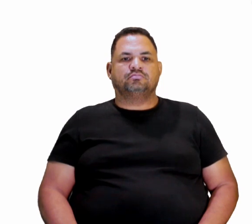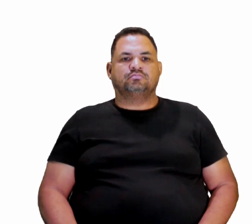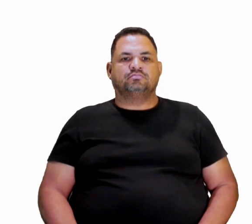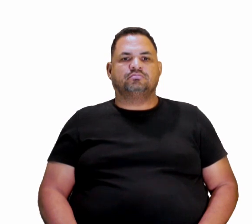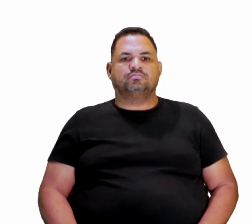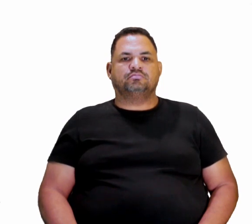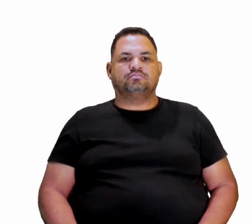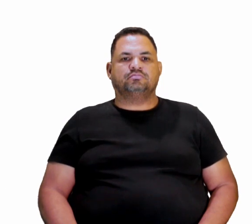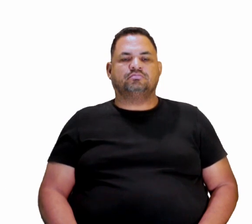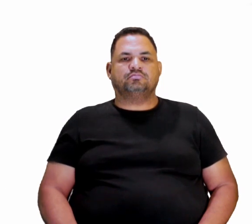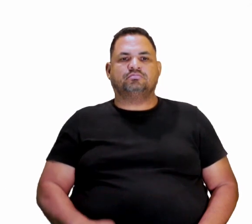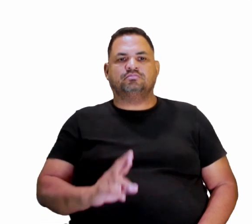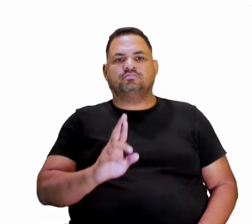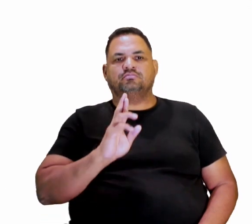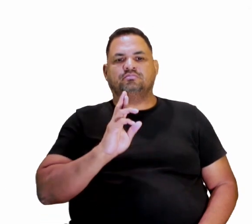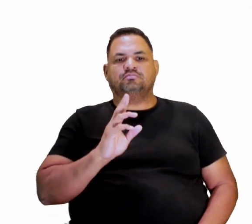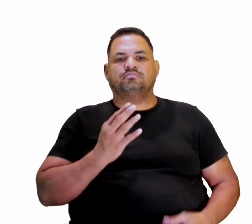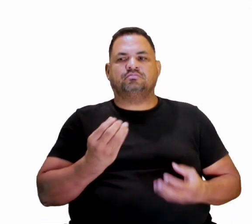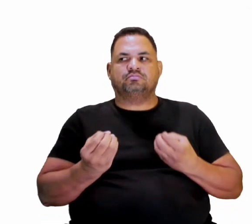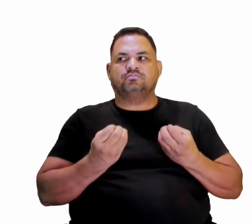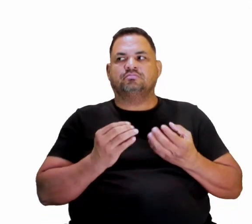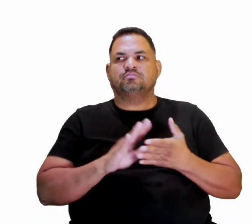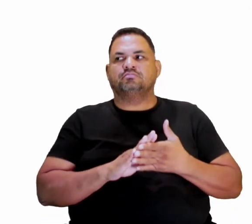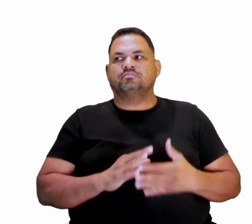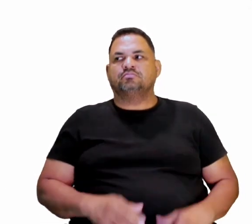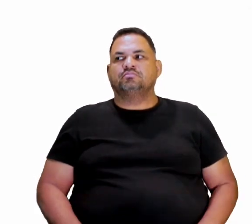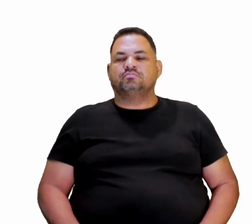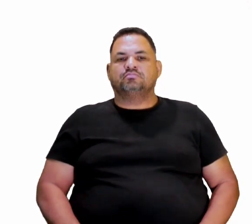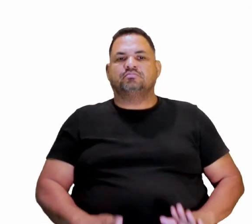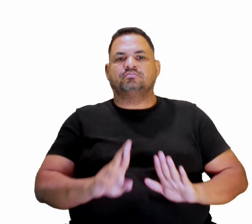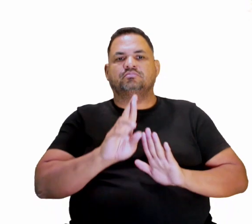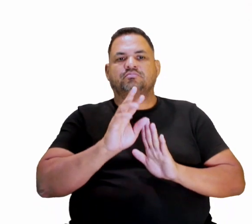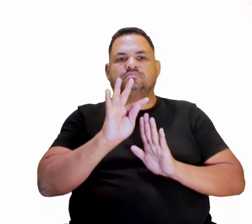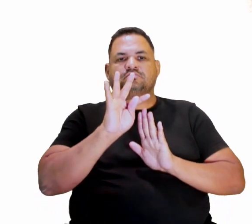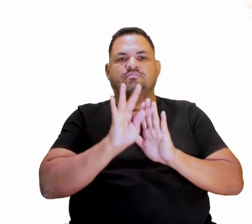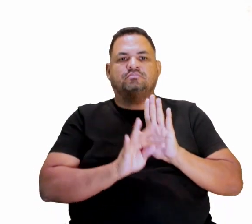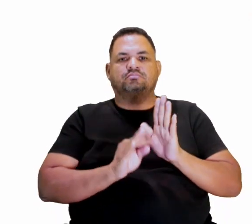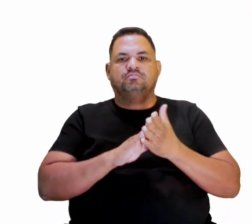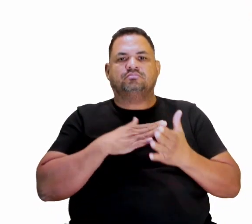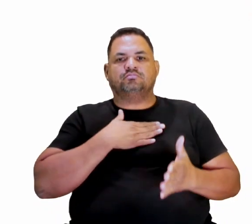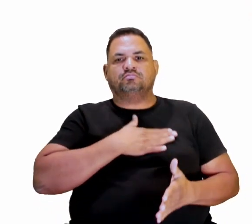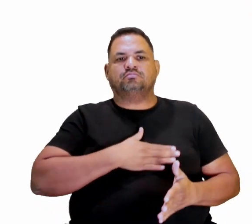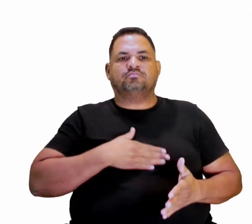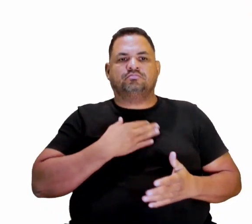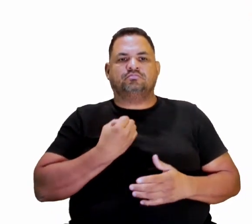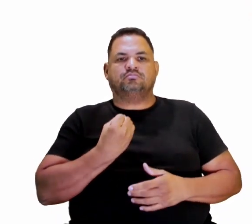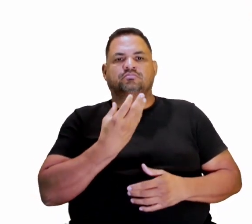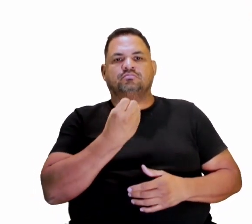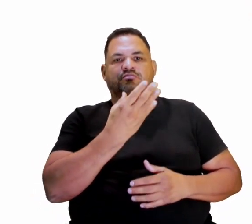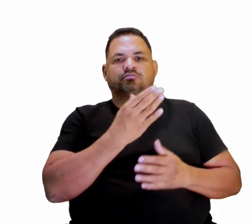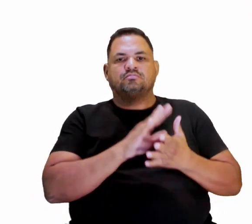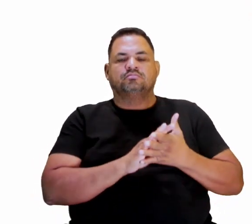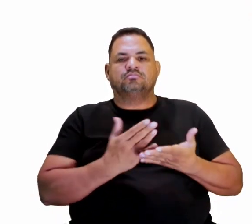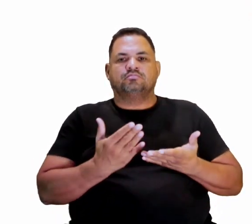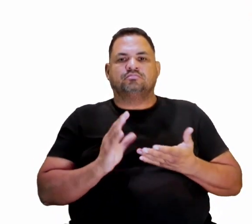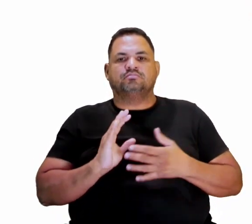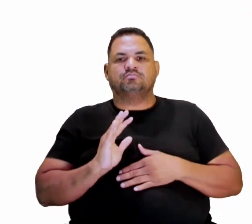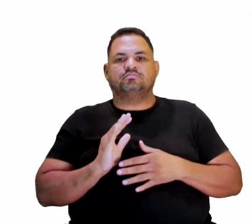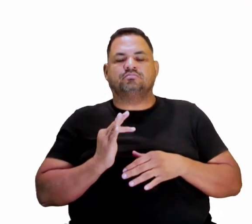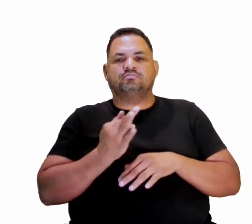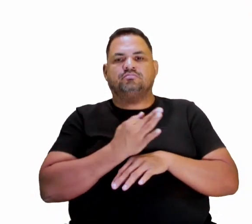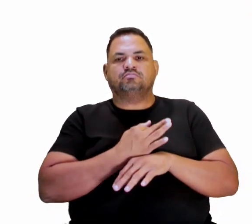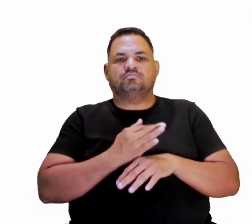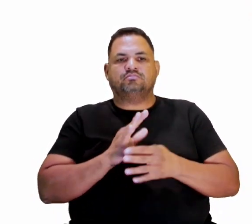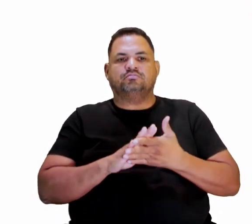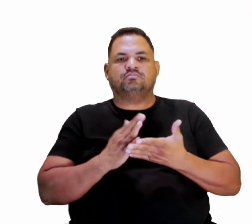gente, está respondido já, não sei como, mas tudo bem. O texto informa a frequência que as pessoas gostam de viajar durante as férias de verão ou inverno,